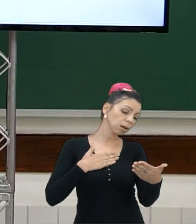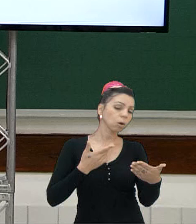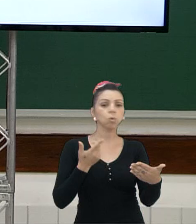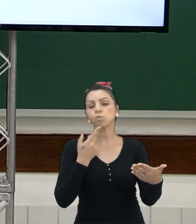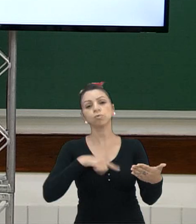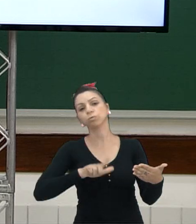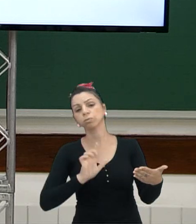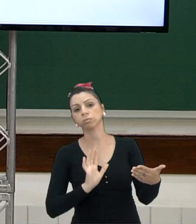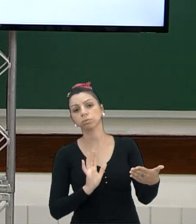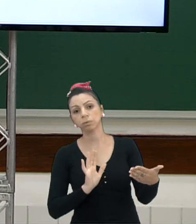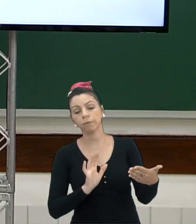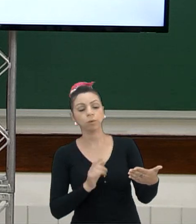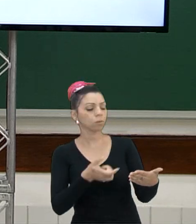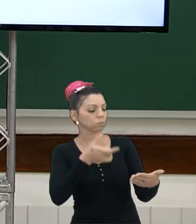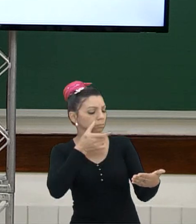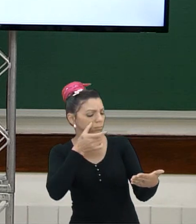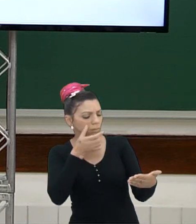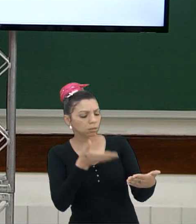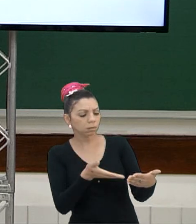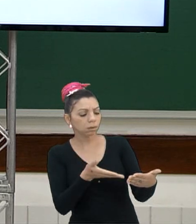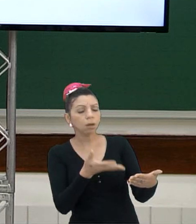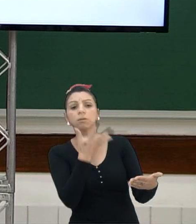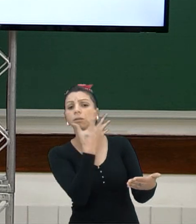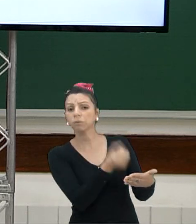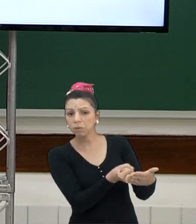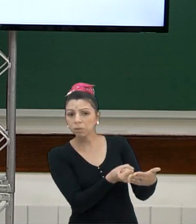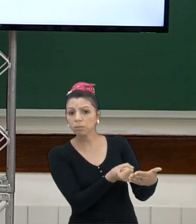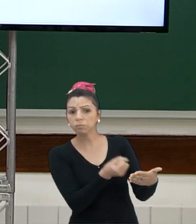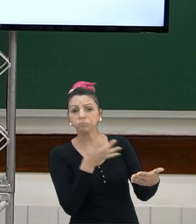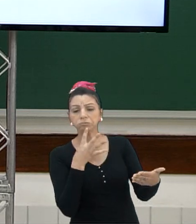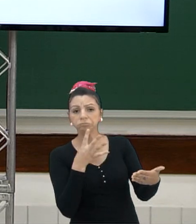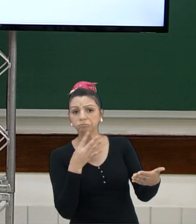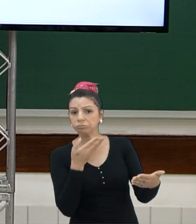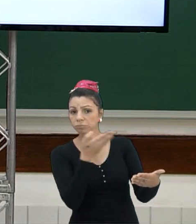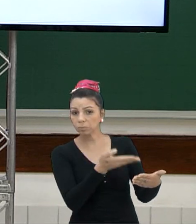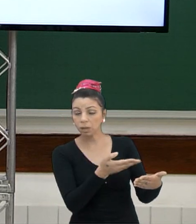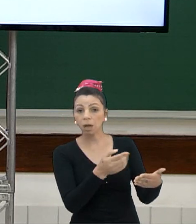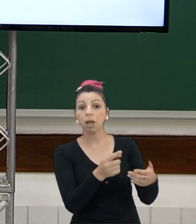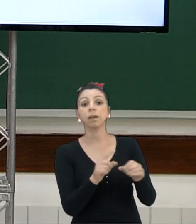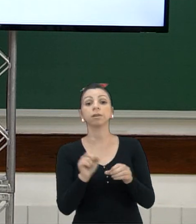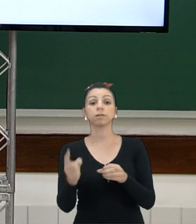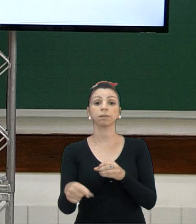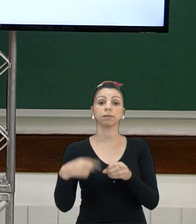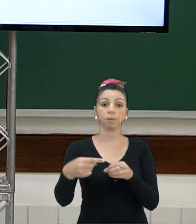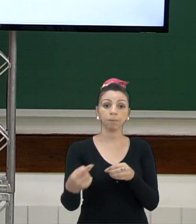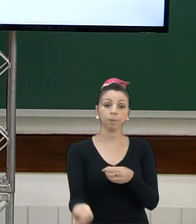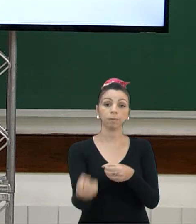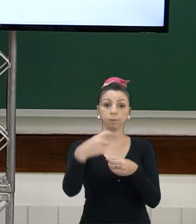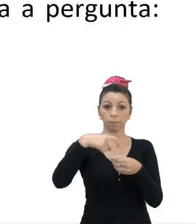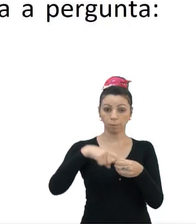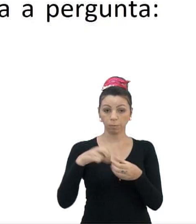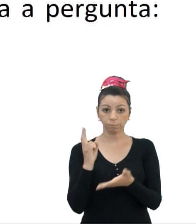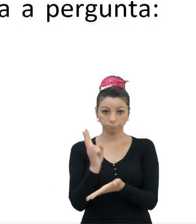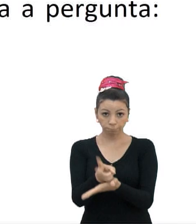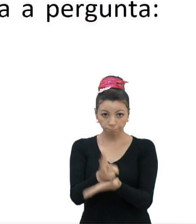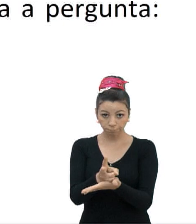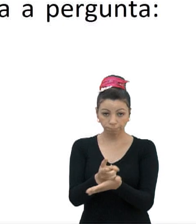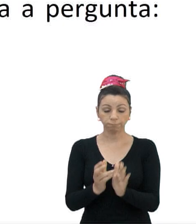se ficou interessante, se te convenceria a conhecer, e eu volto para a gente dar continuidade.